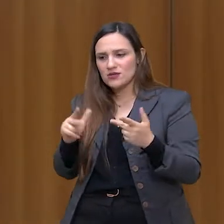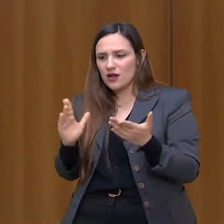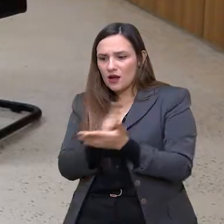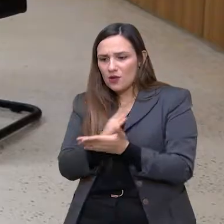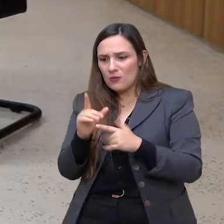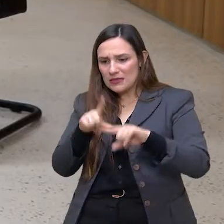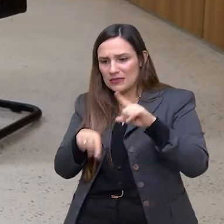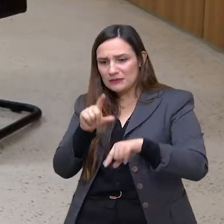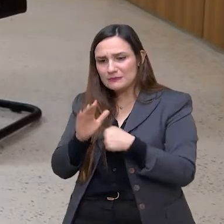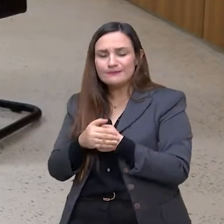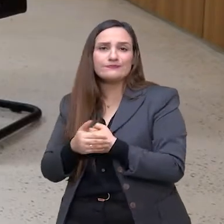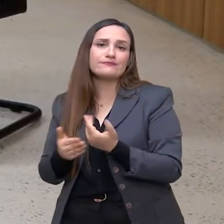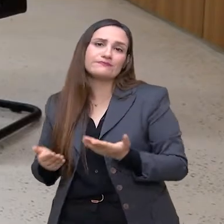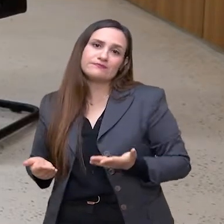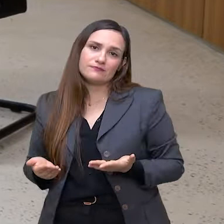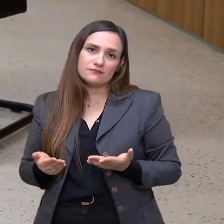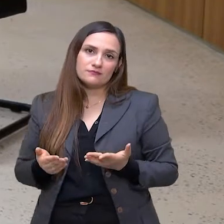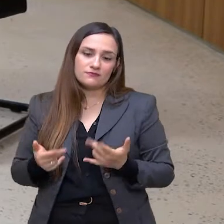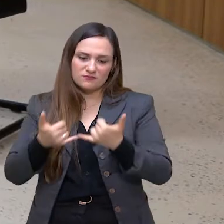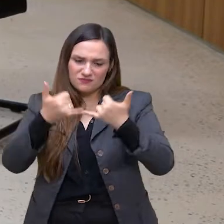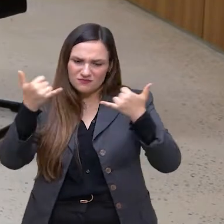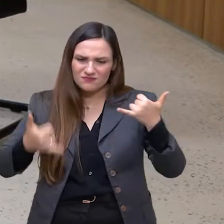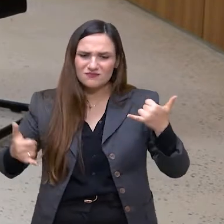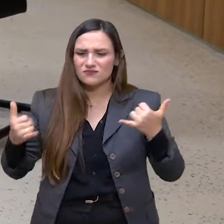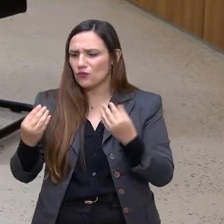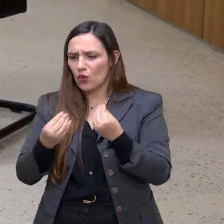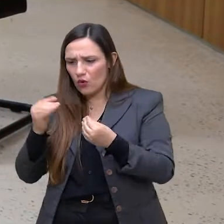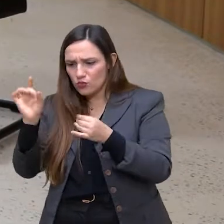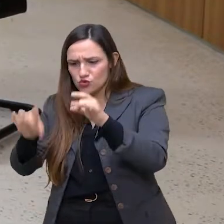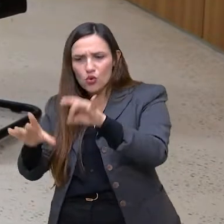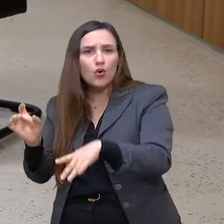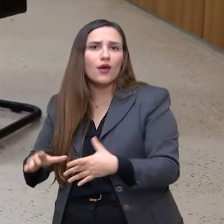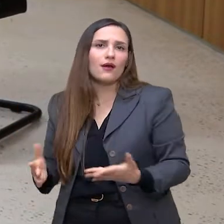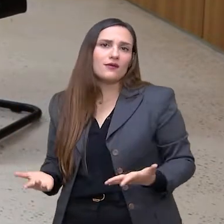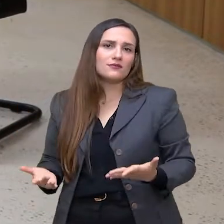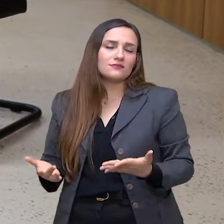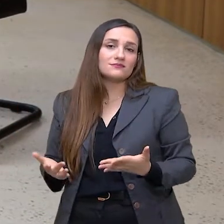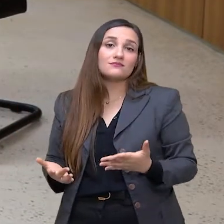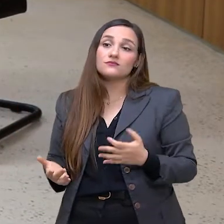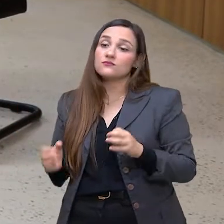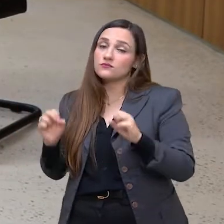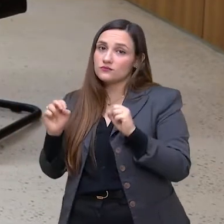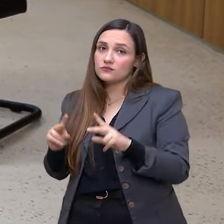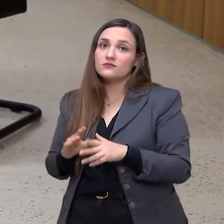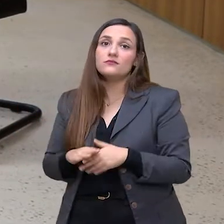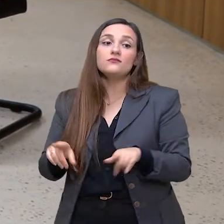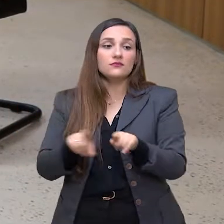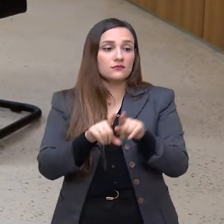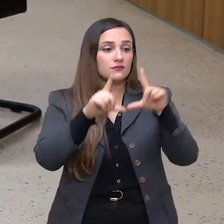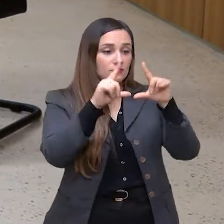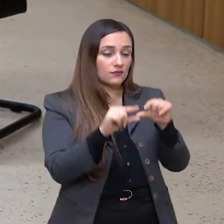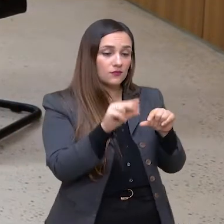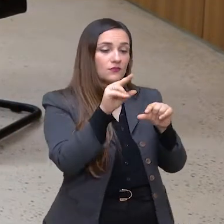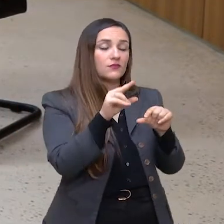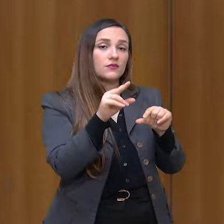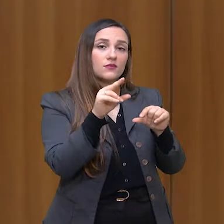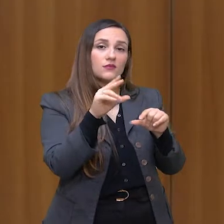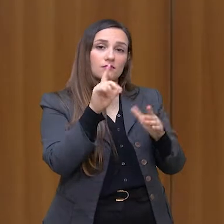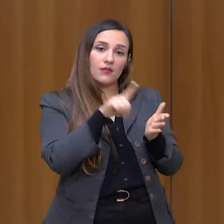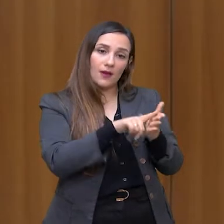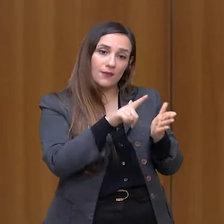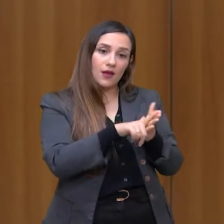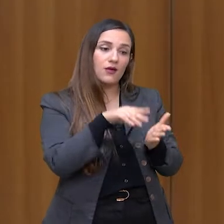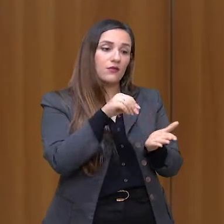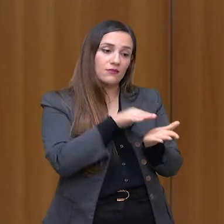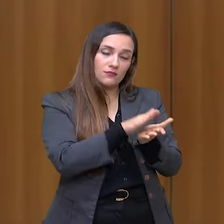Dos equipamentos obsoletos. Então, assim, está sendo buscado ter esse cuidado, e ao mesmo tempo a gente reduz papel,